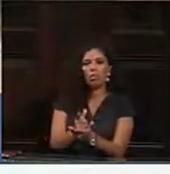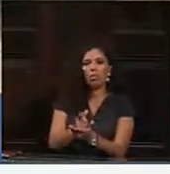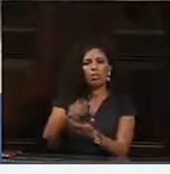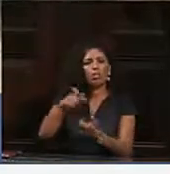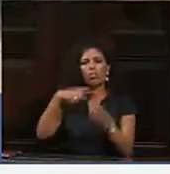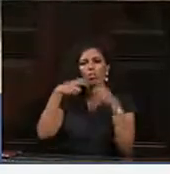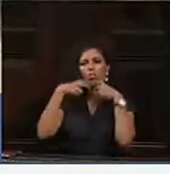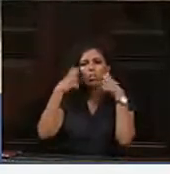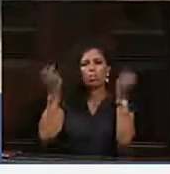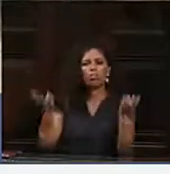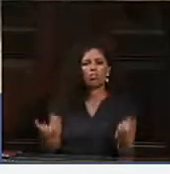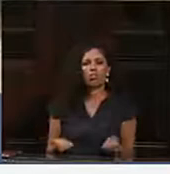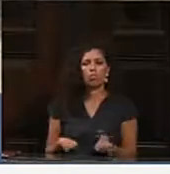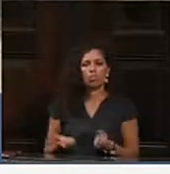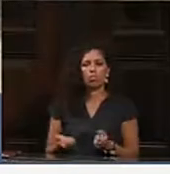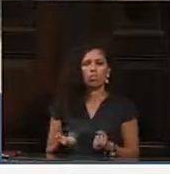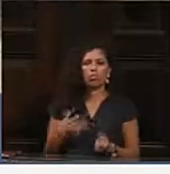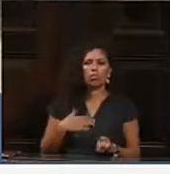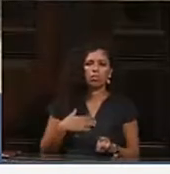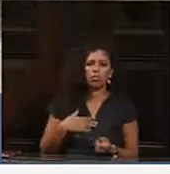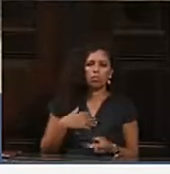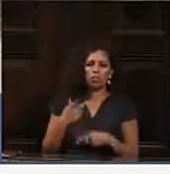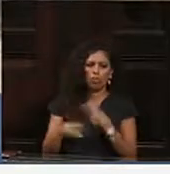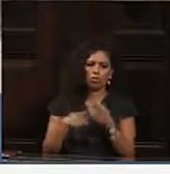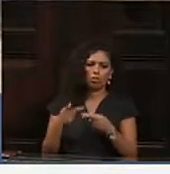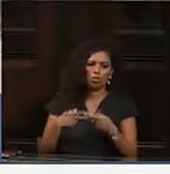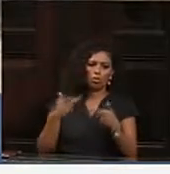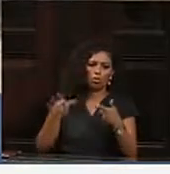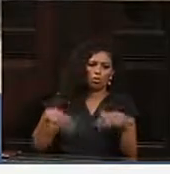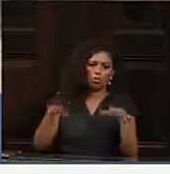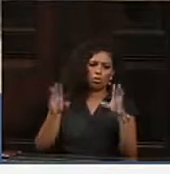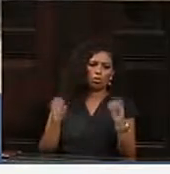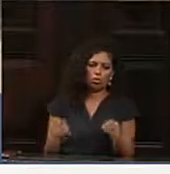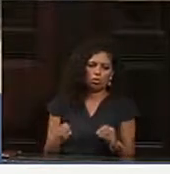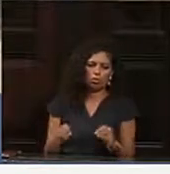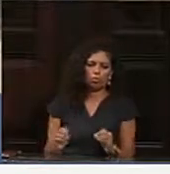vergonha o que vem acontecendo. Então, eu vou deixar claro, presidente,